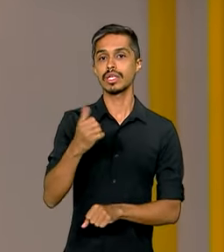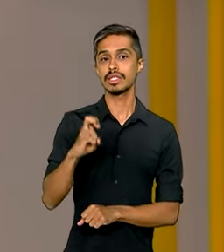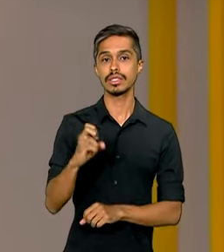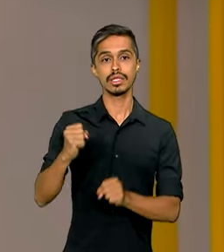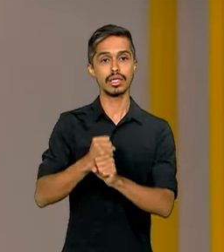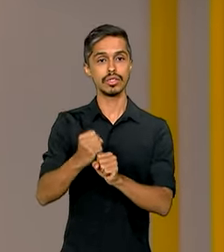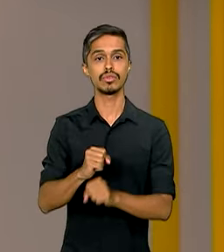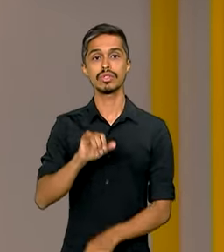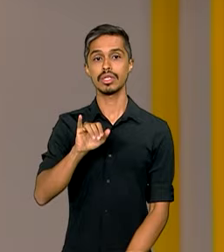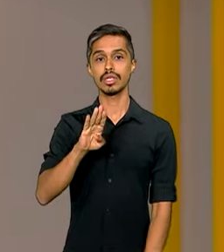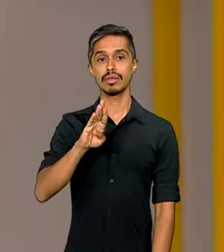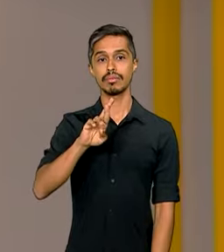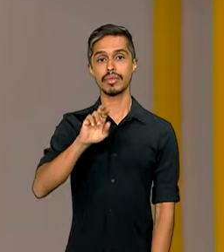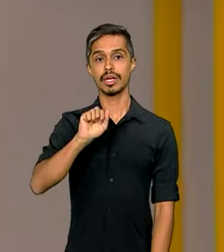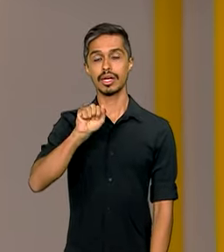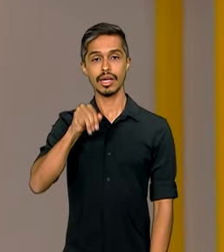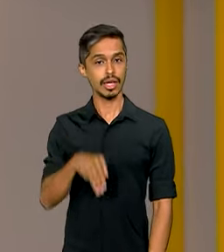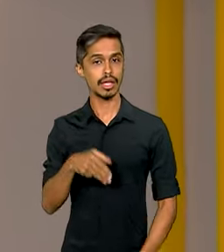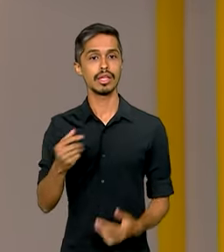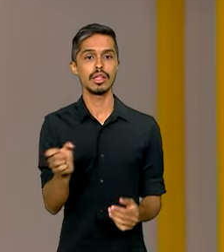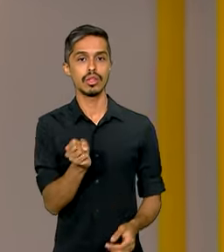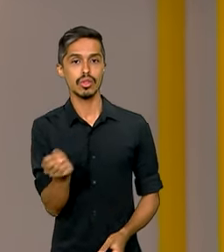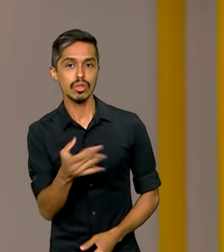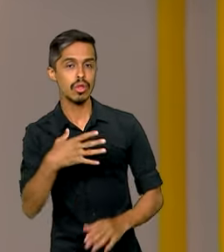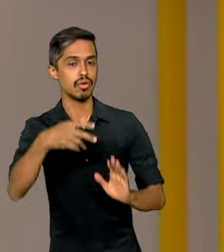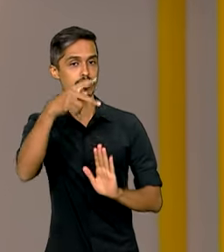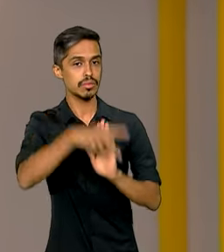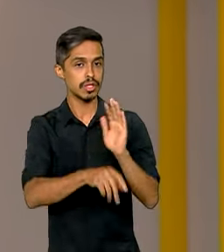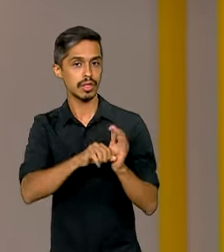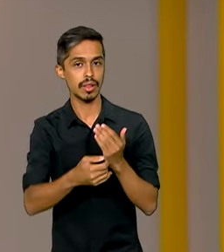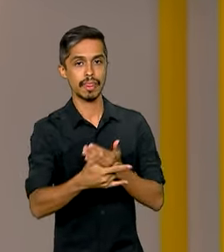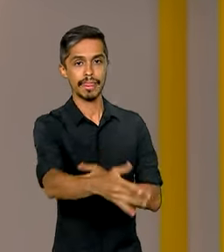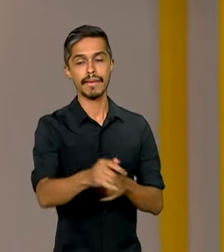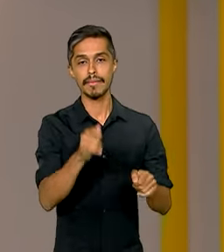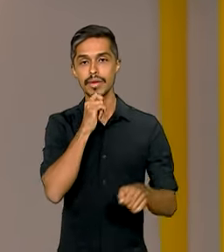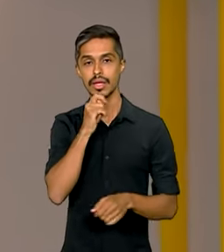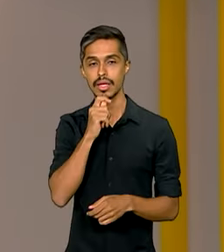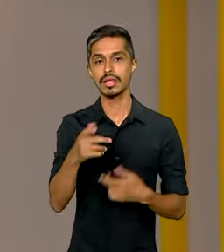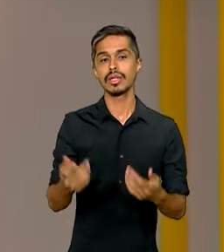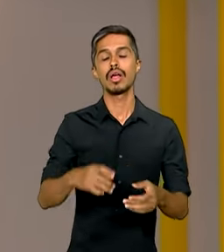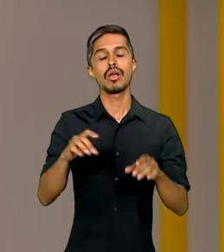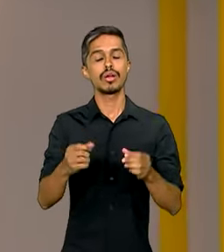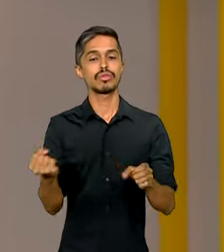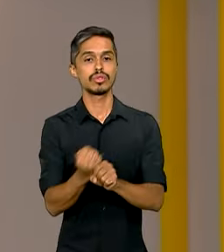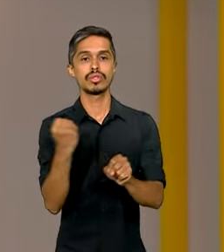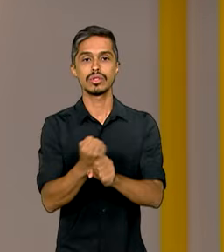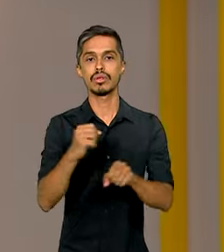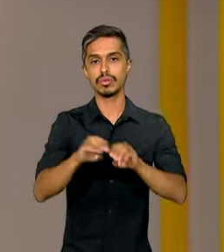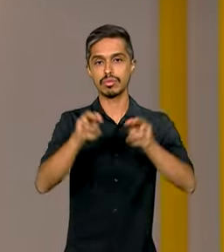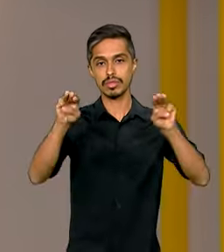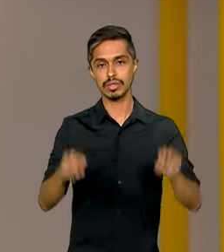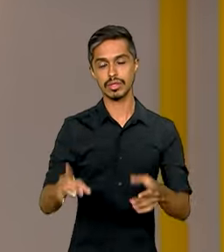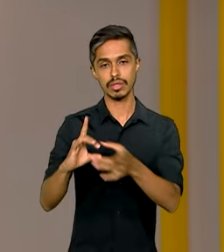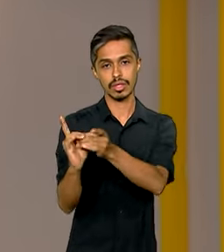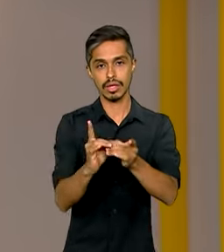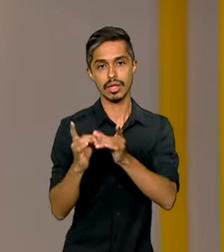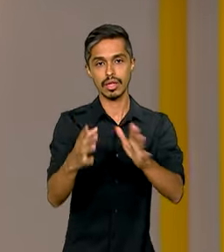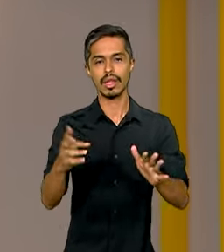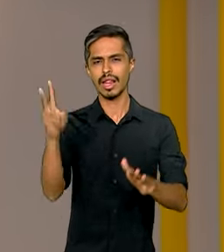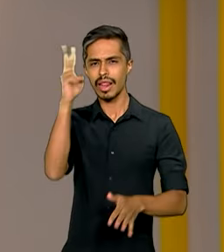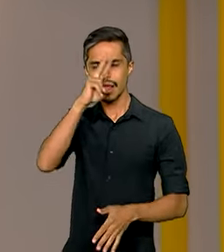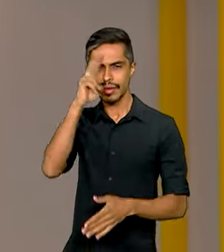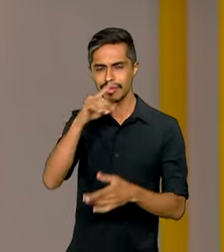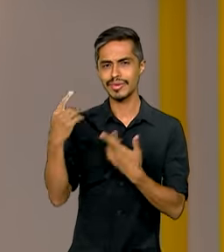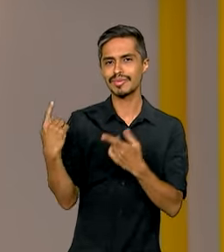existência, o IBRAM tem novas ações pela frente, como a construção do Museu da Democracia, um memorial dos